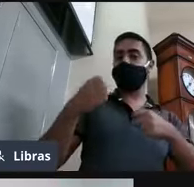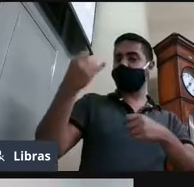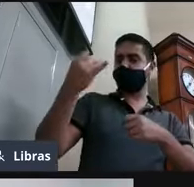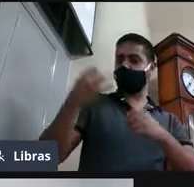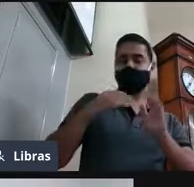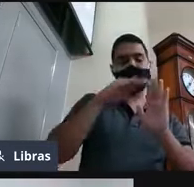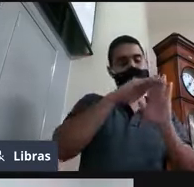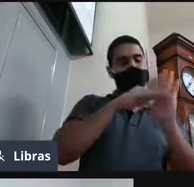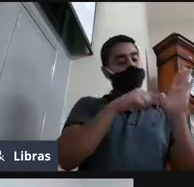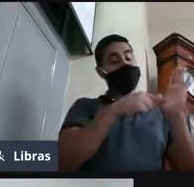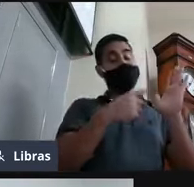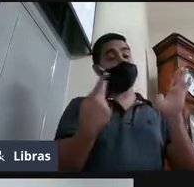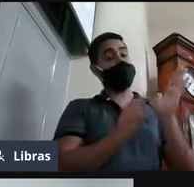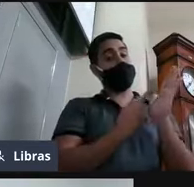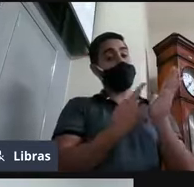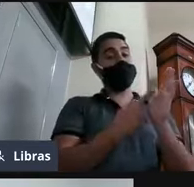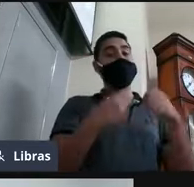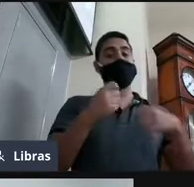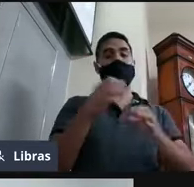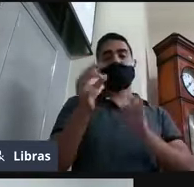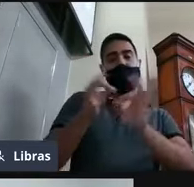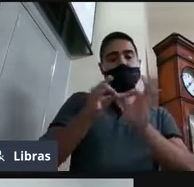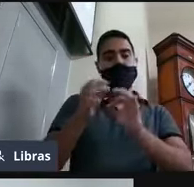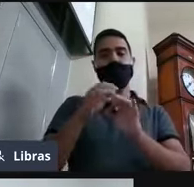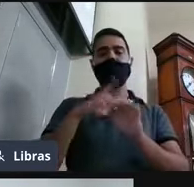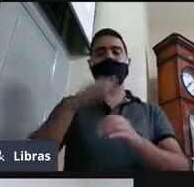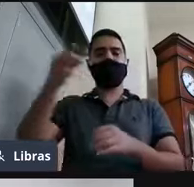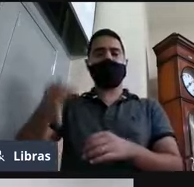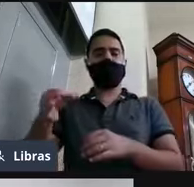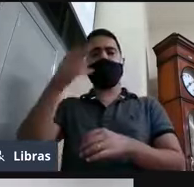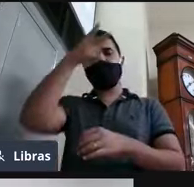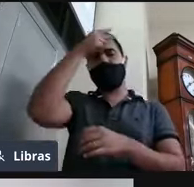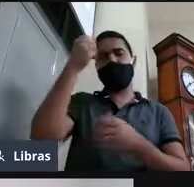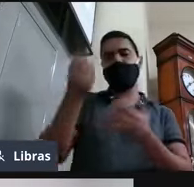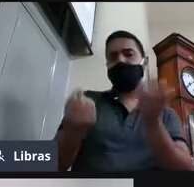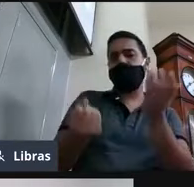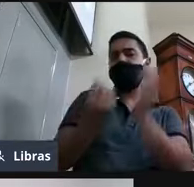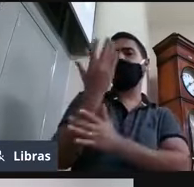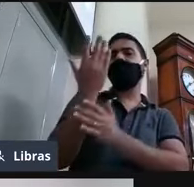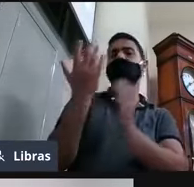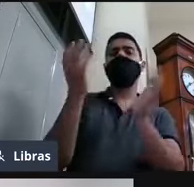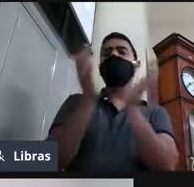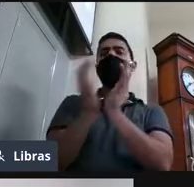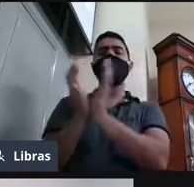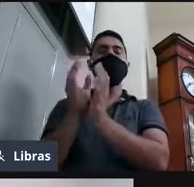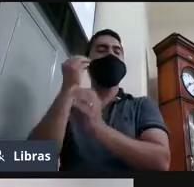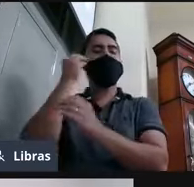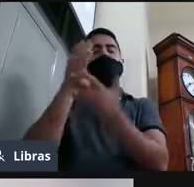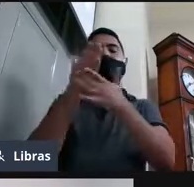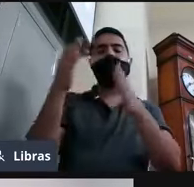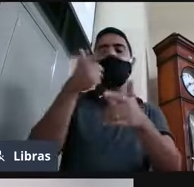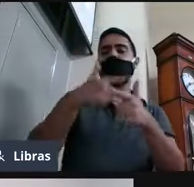vem acontecendo há muito tempo, e tenho certeza que o prefeito vai criar uma força-tarefa para resolver